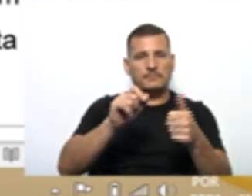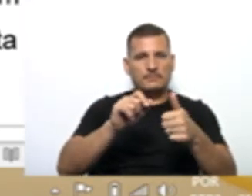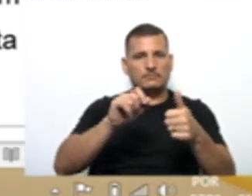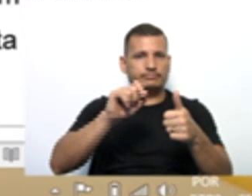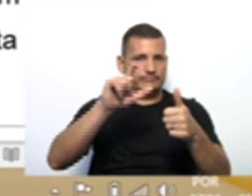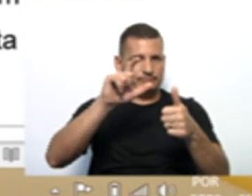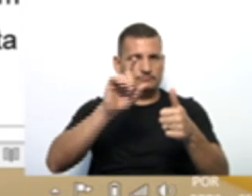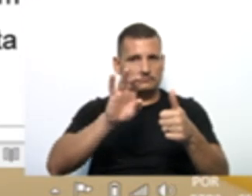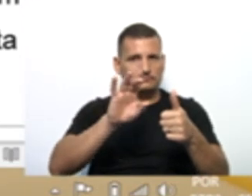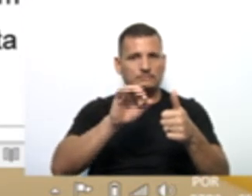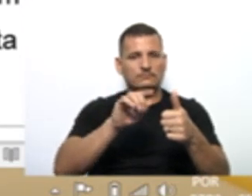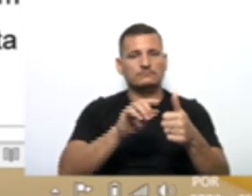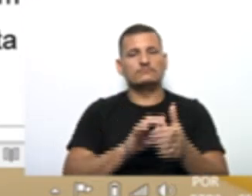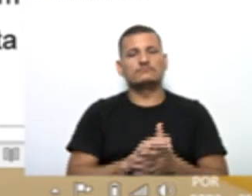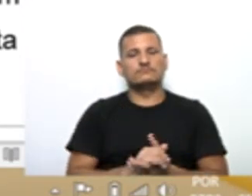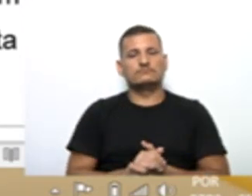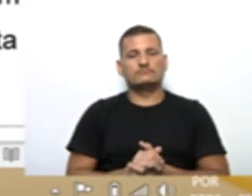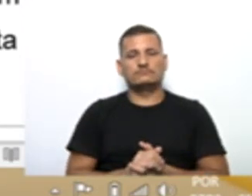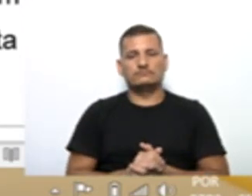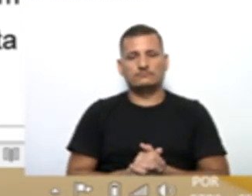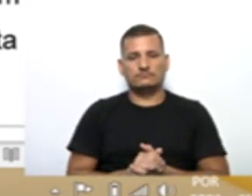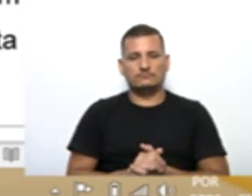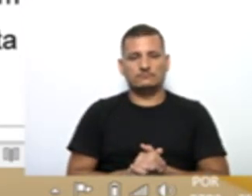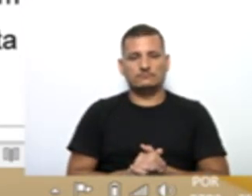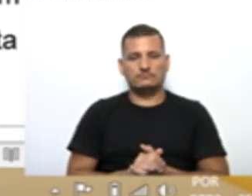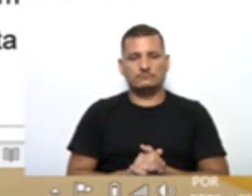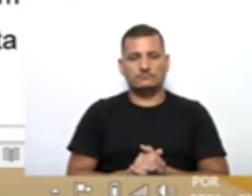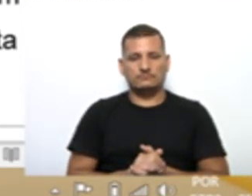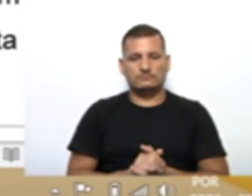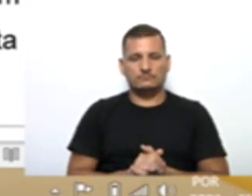minúsculas. Quando eu